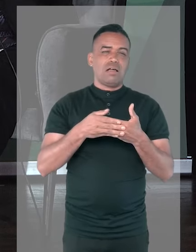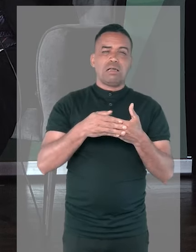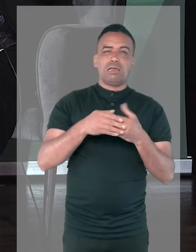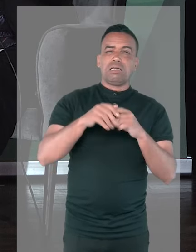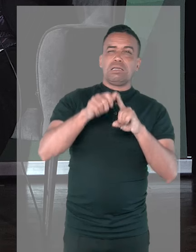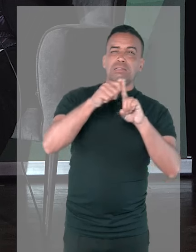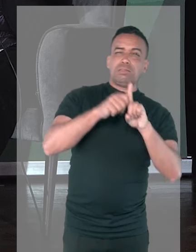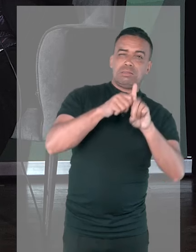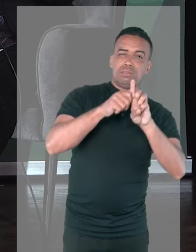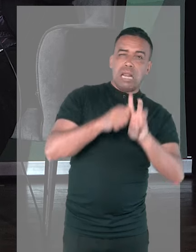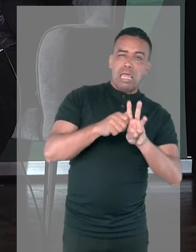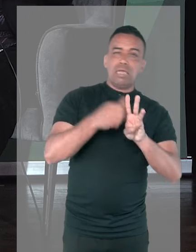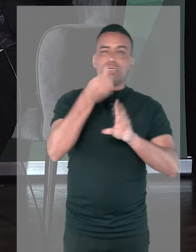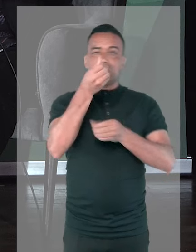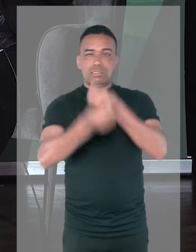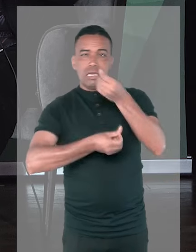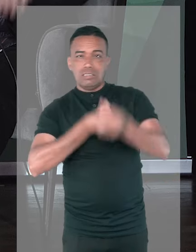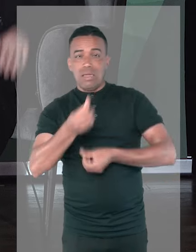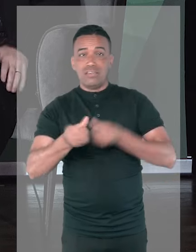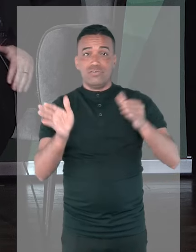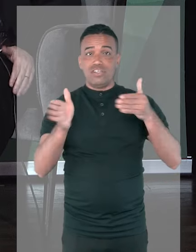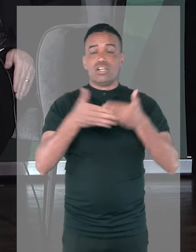3 ou 6 meses para